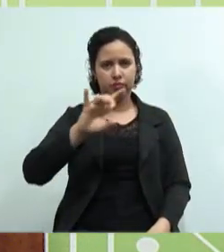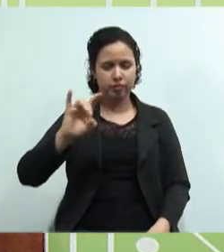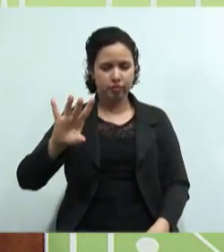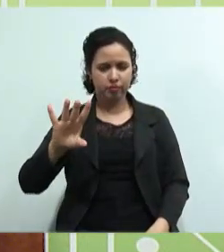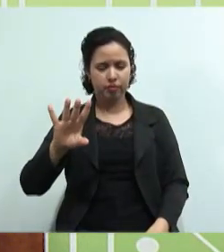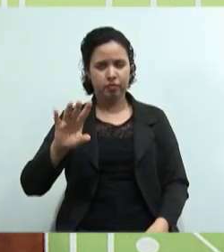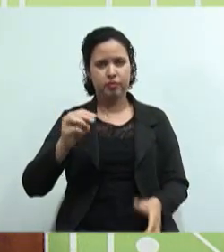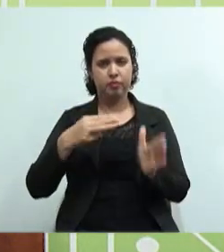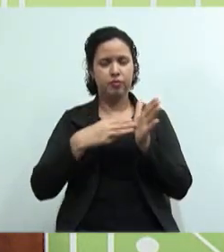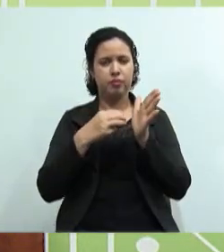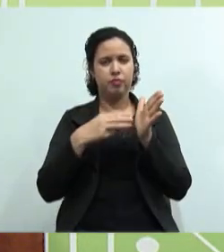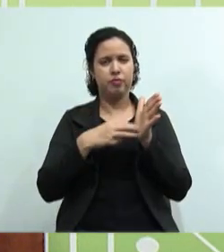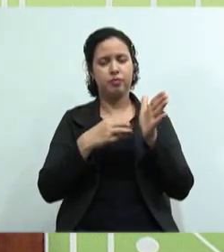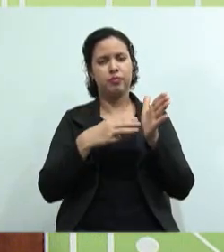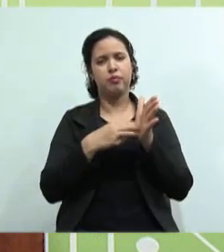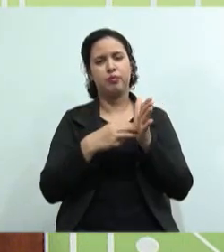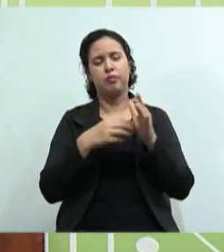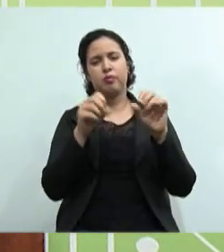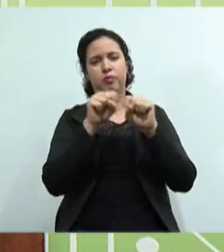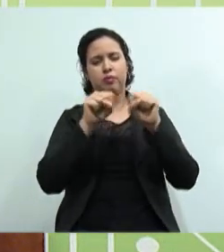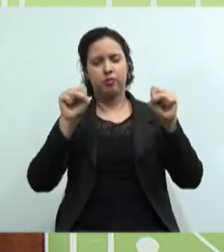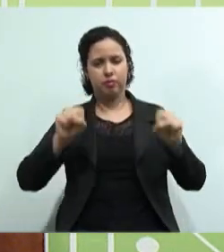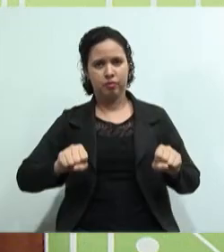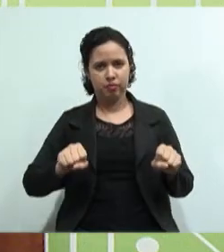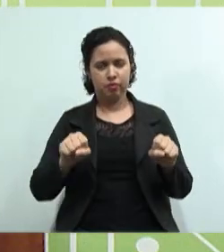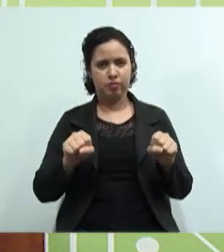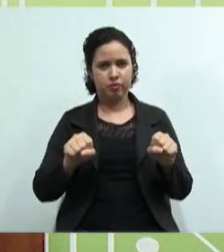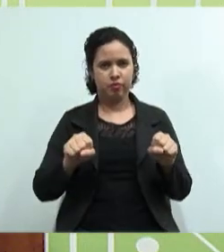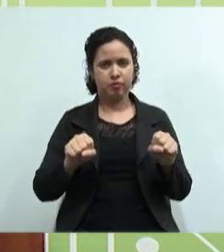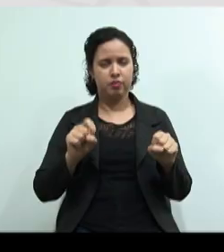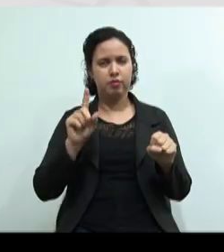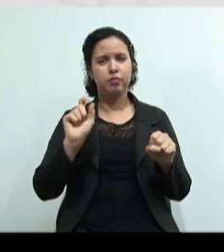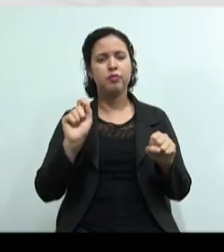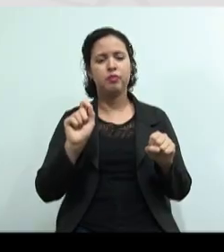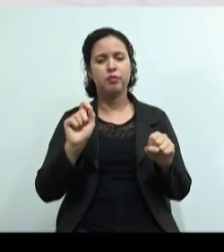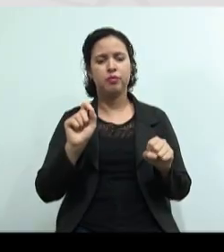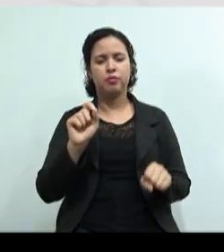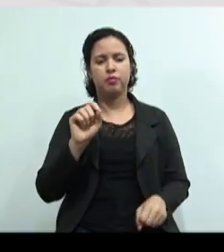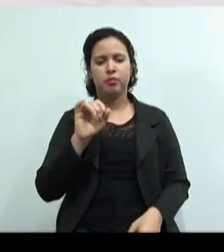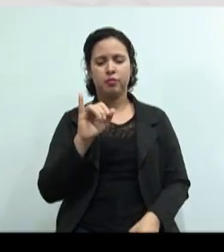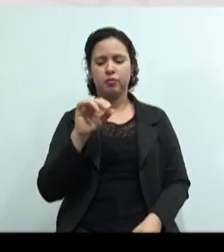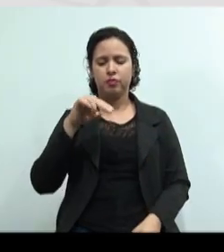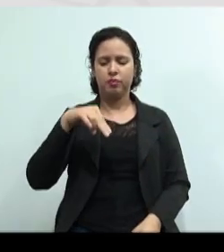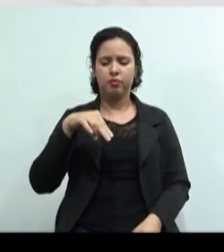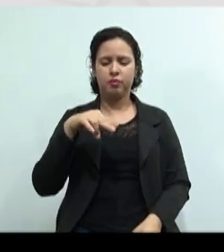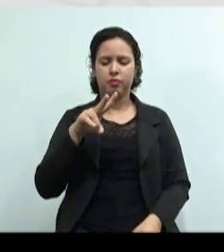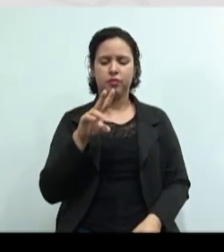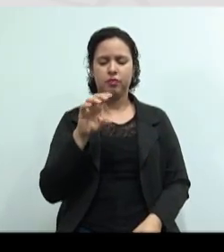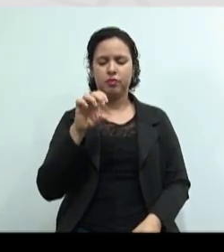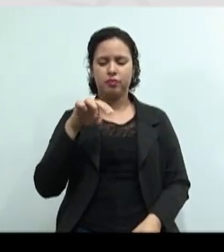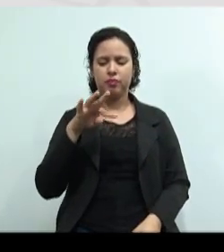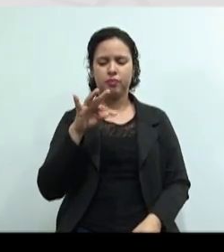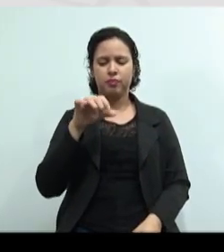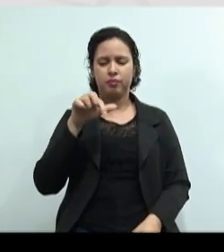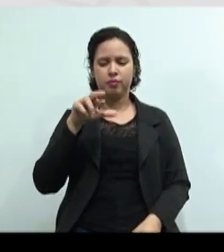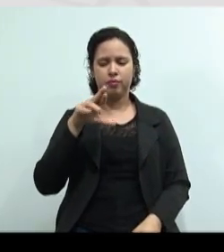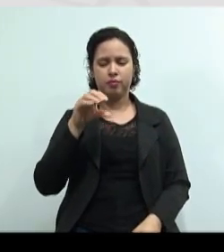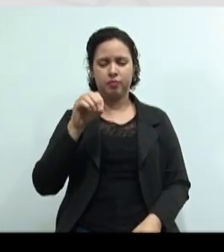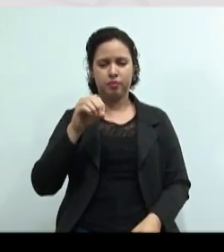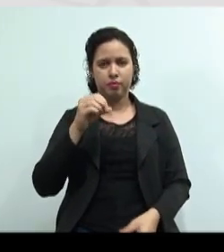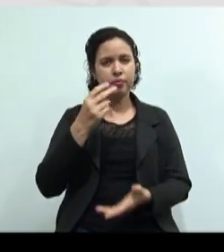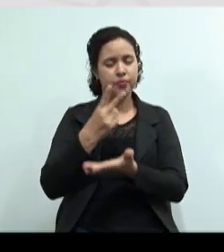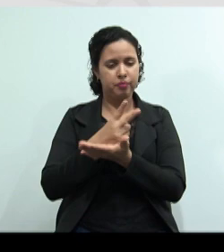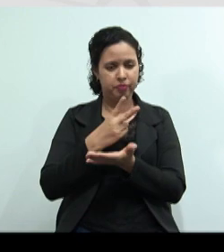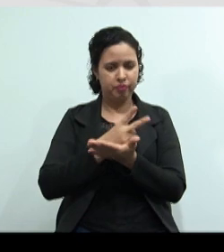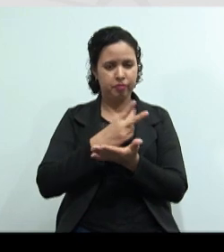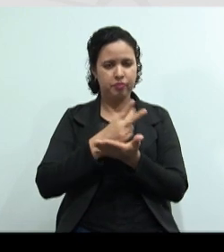dessas metodologias do sistema de inventário permanente. Vamos lá nos slides. O valor dos estoques vendidos